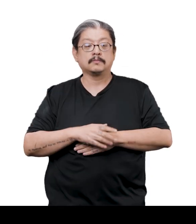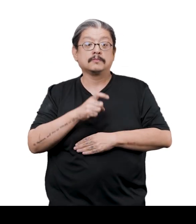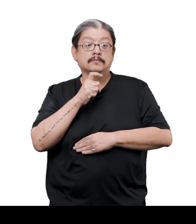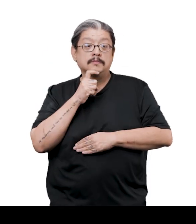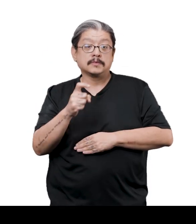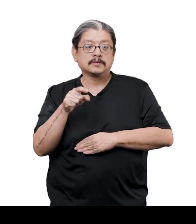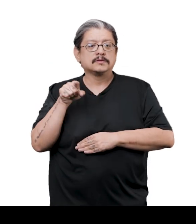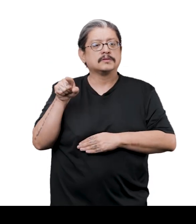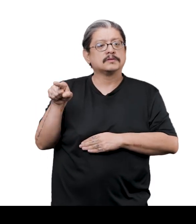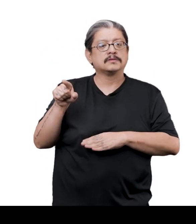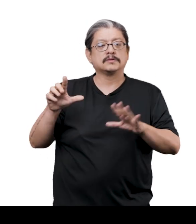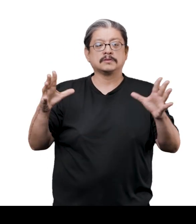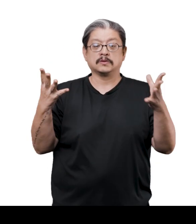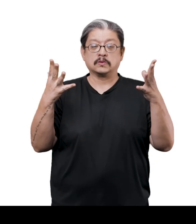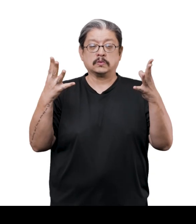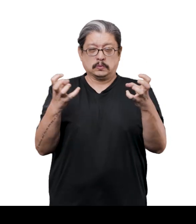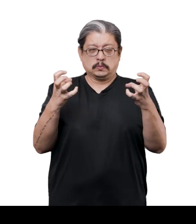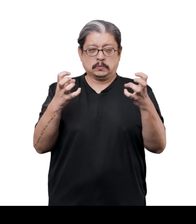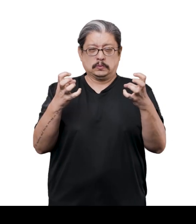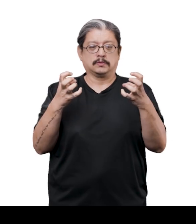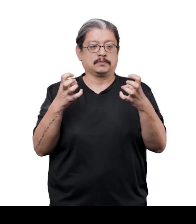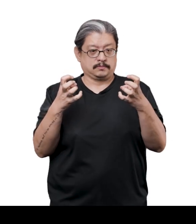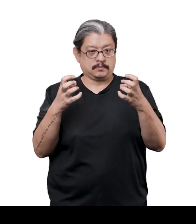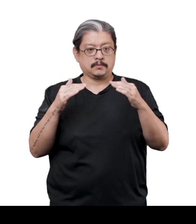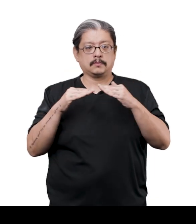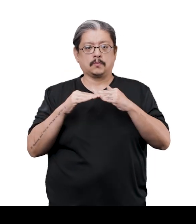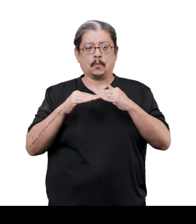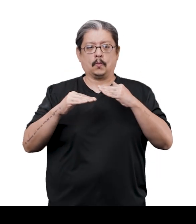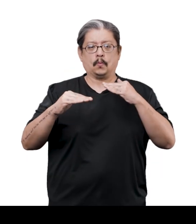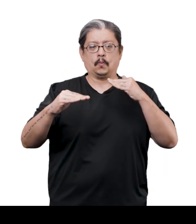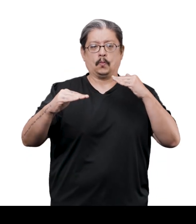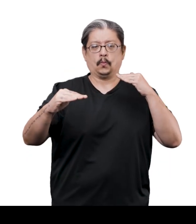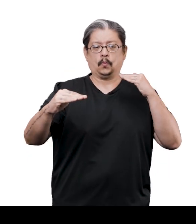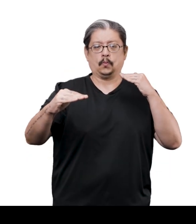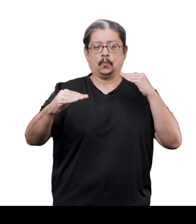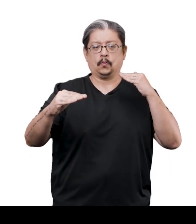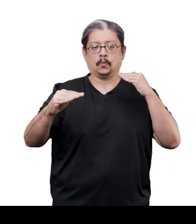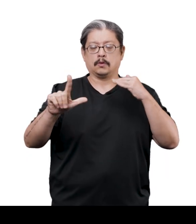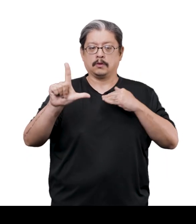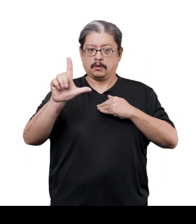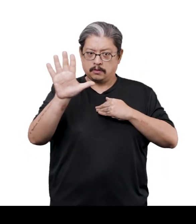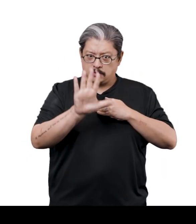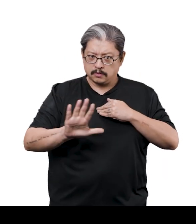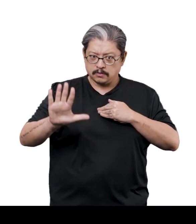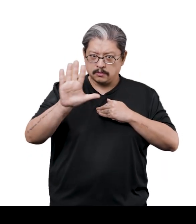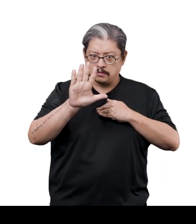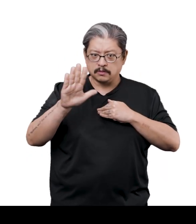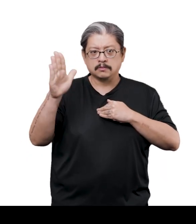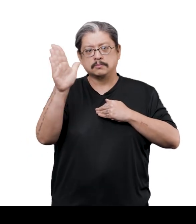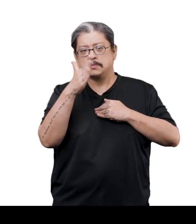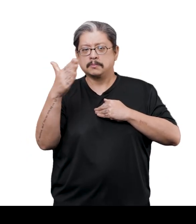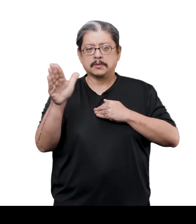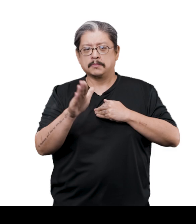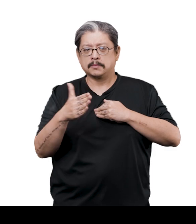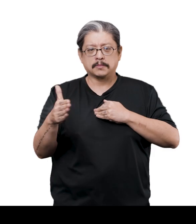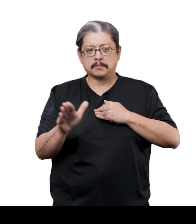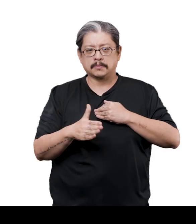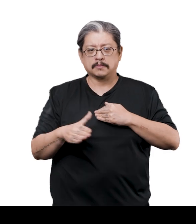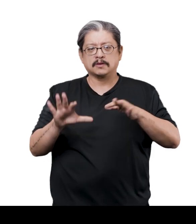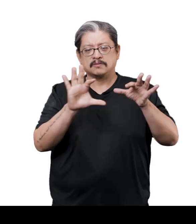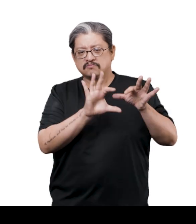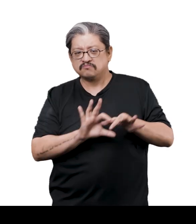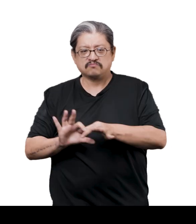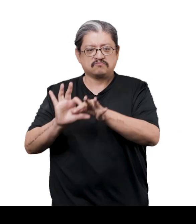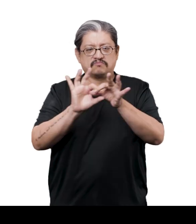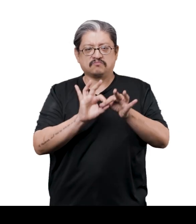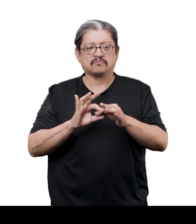verde aplicado é opaco, fosco, uniforme. Ele cobre toda a superfície, unificando os elementos em uma mesma